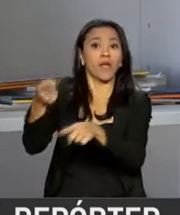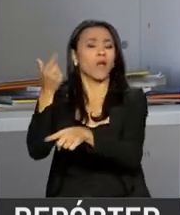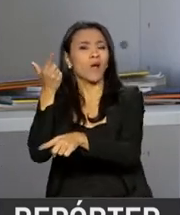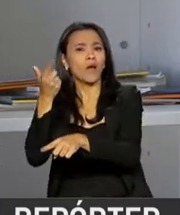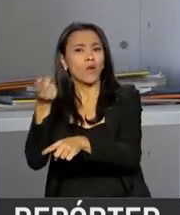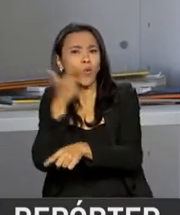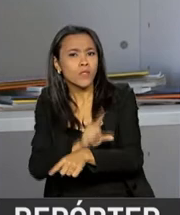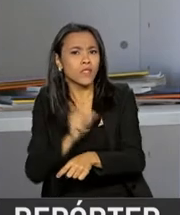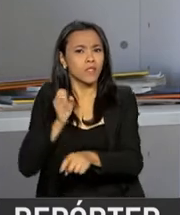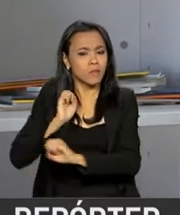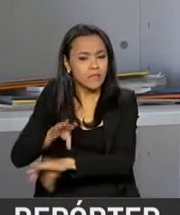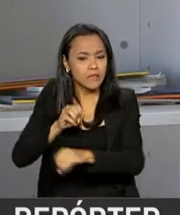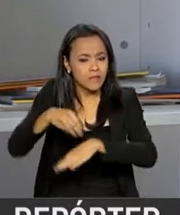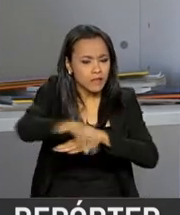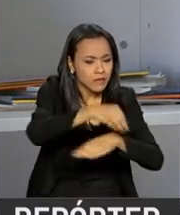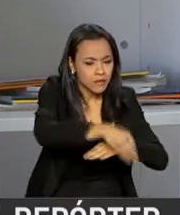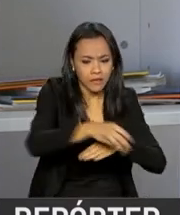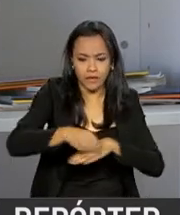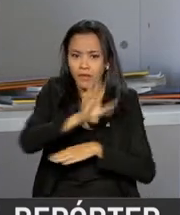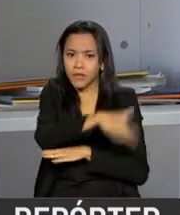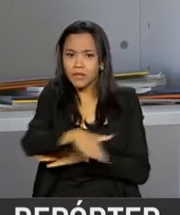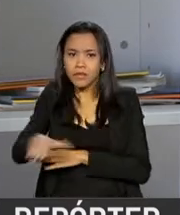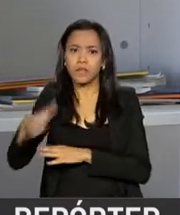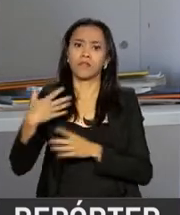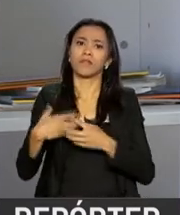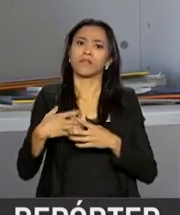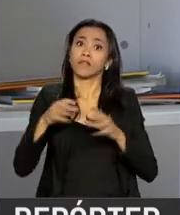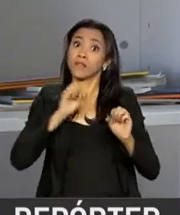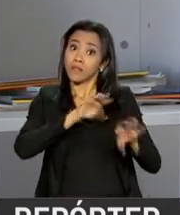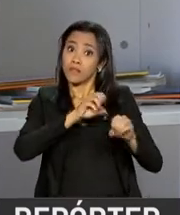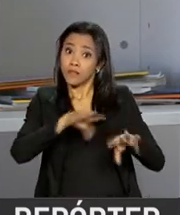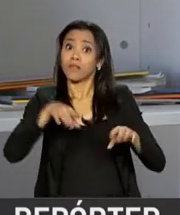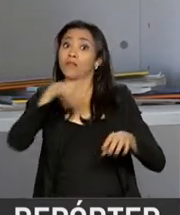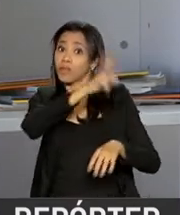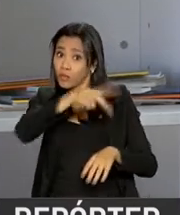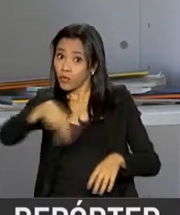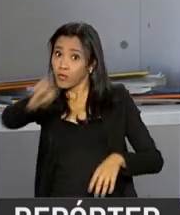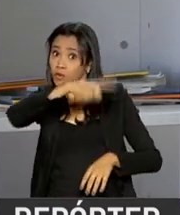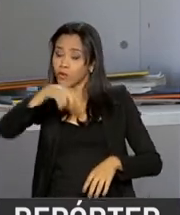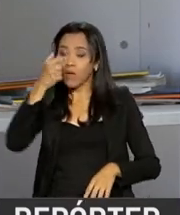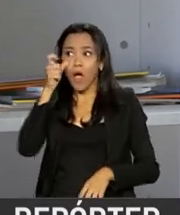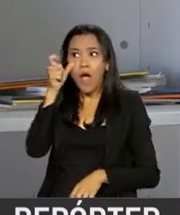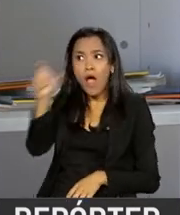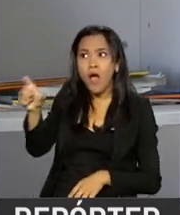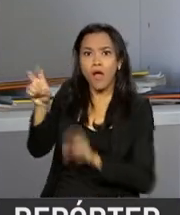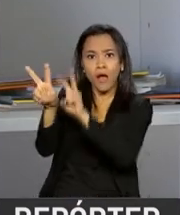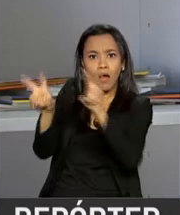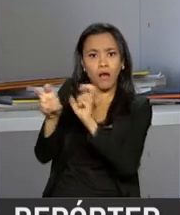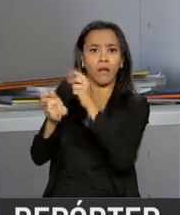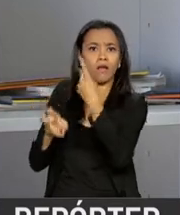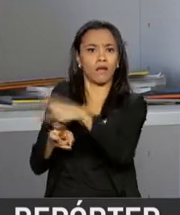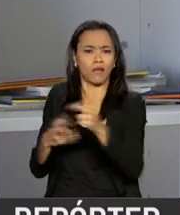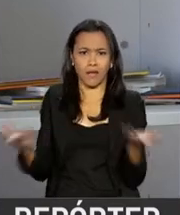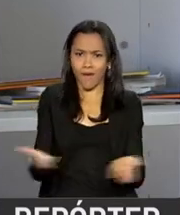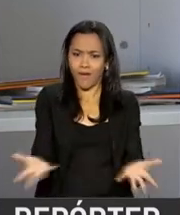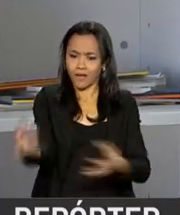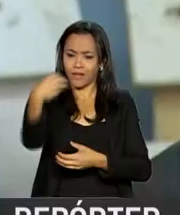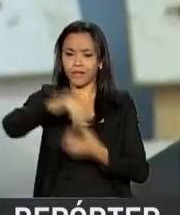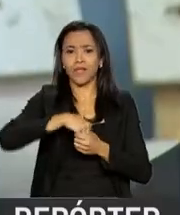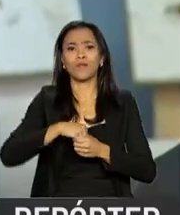dentro do grupo de professores os grupos professores se interessando pela temática e agora faz parte do projeto político